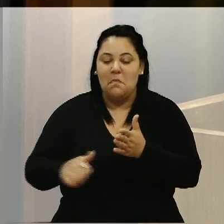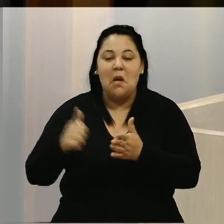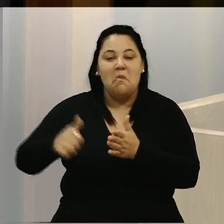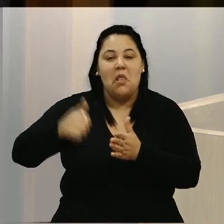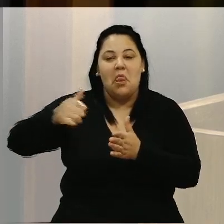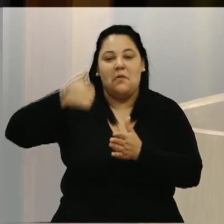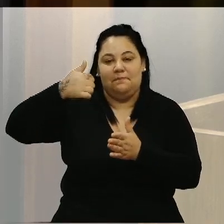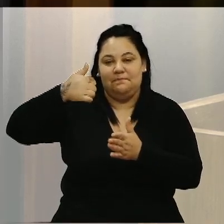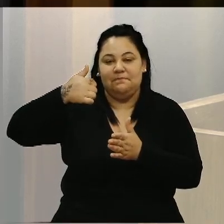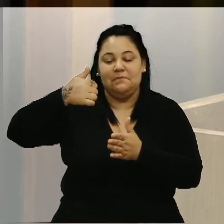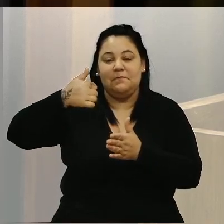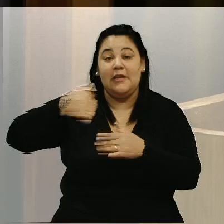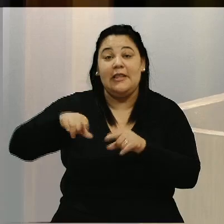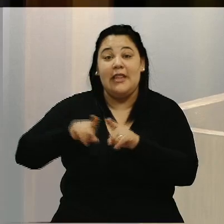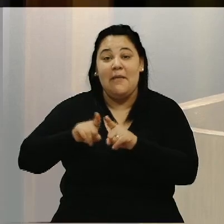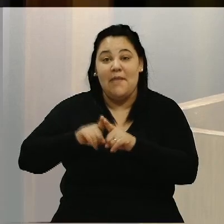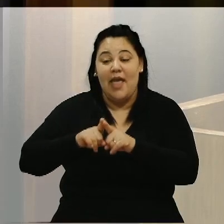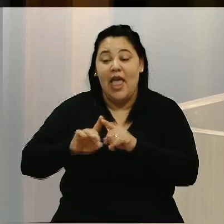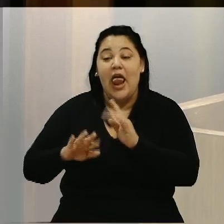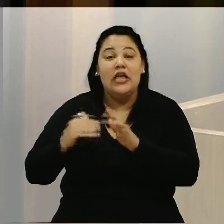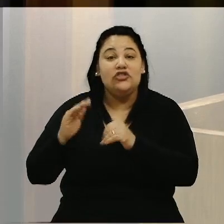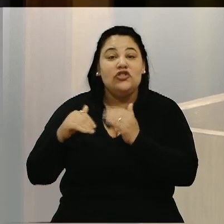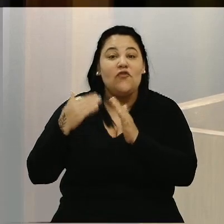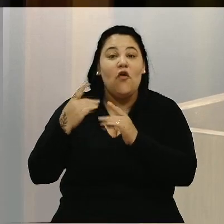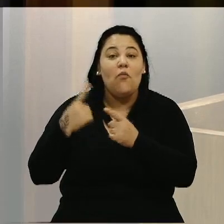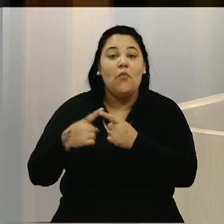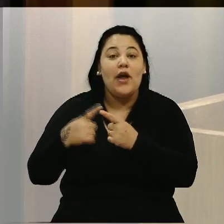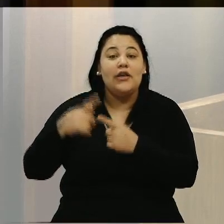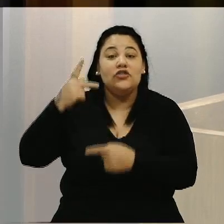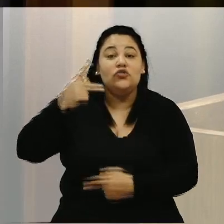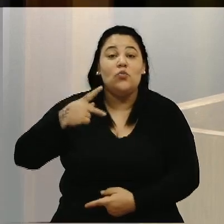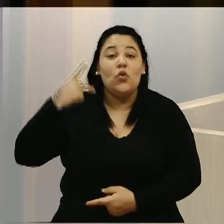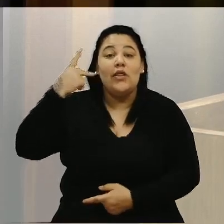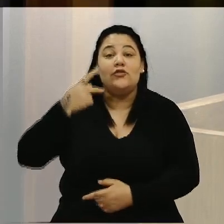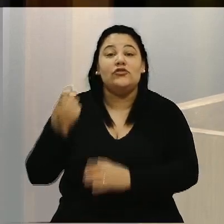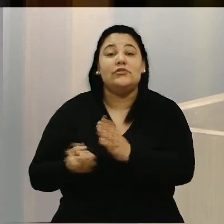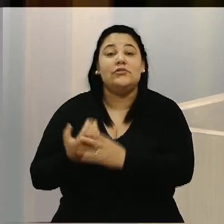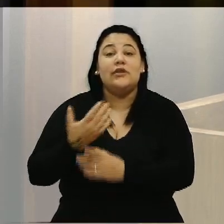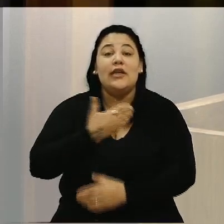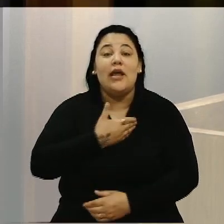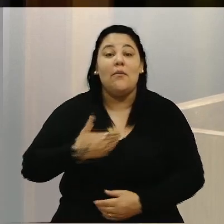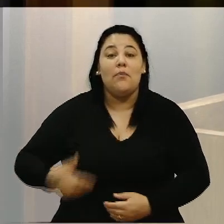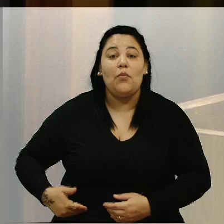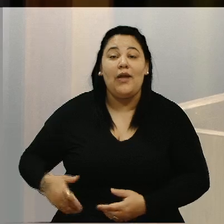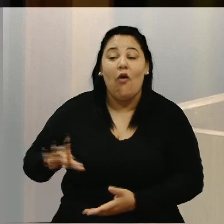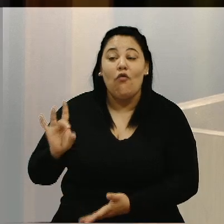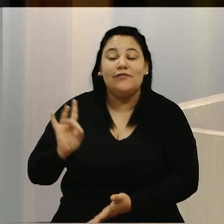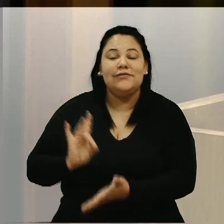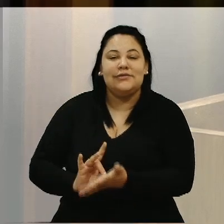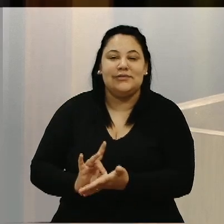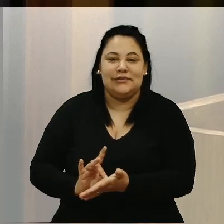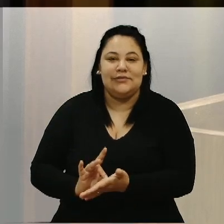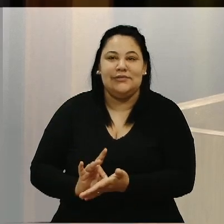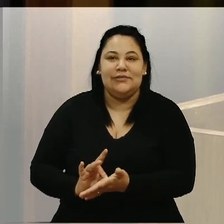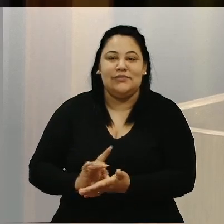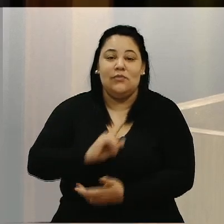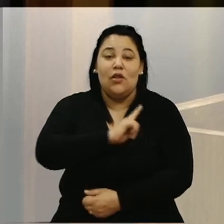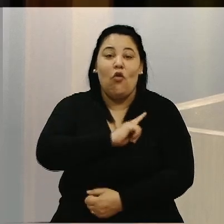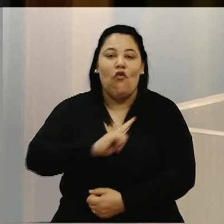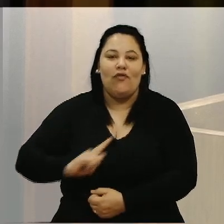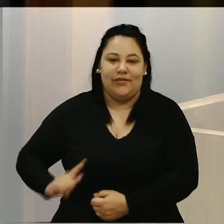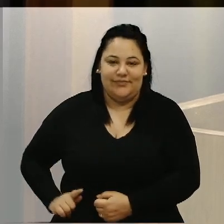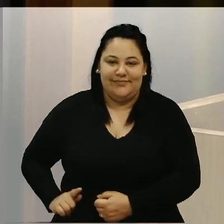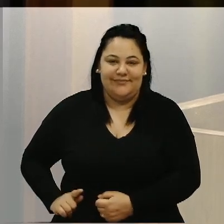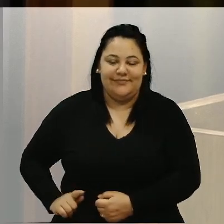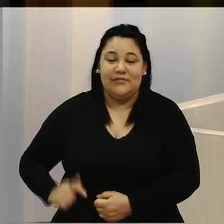e ela avança devido a políticas públicas implementadas pelo governo. Eu